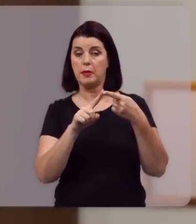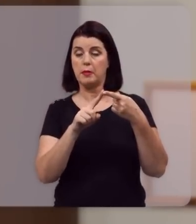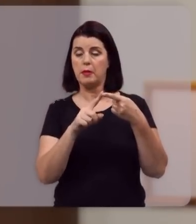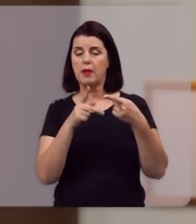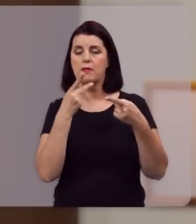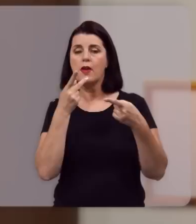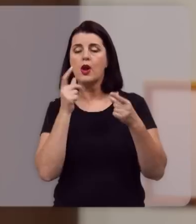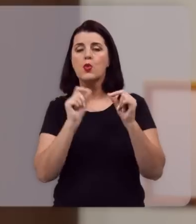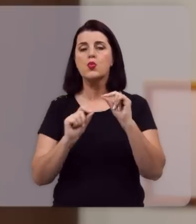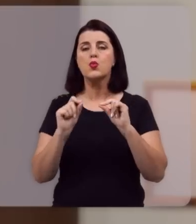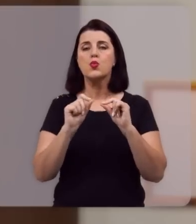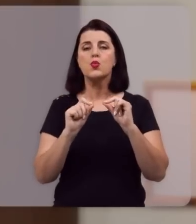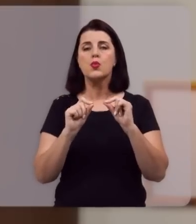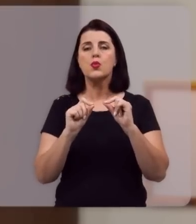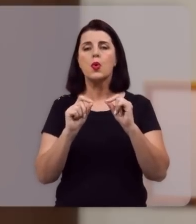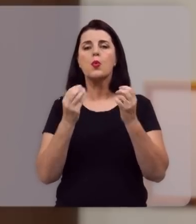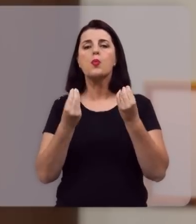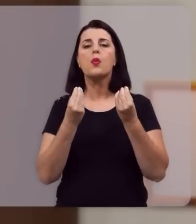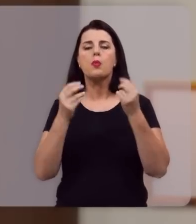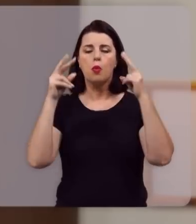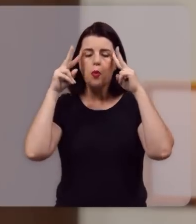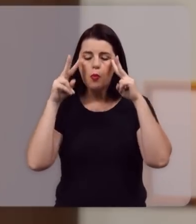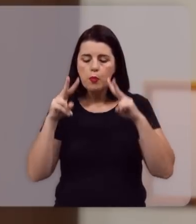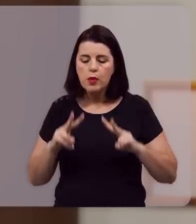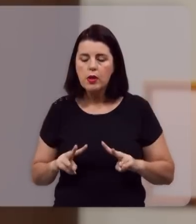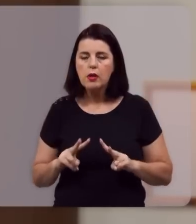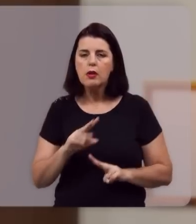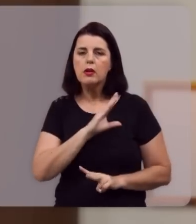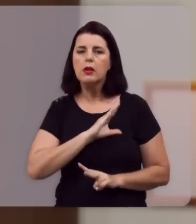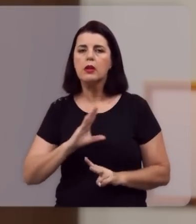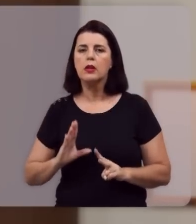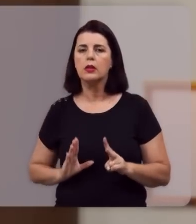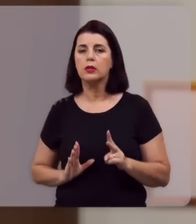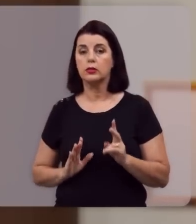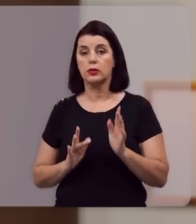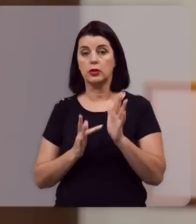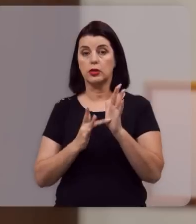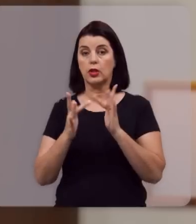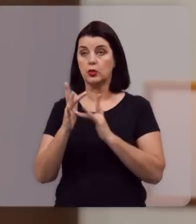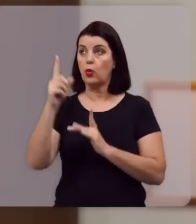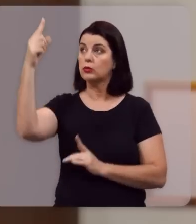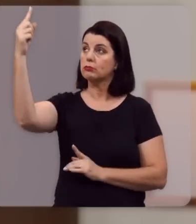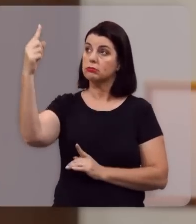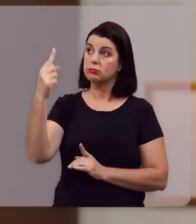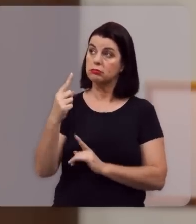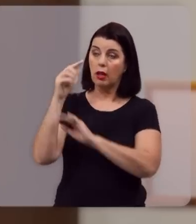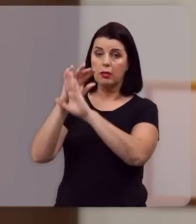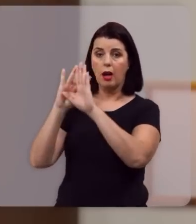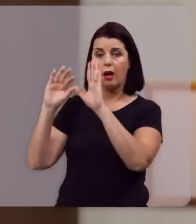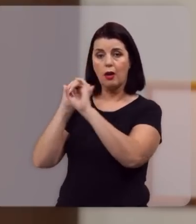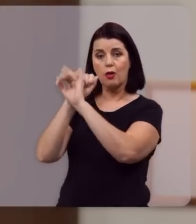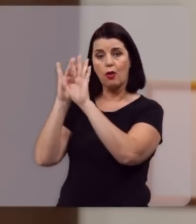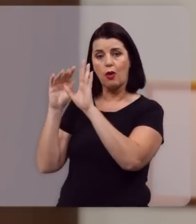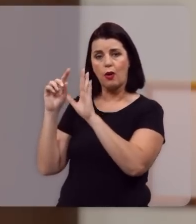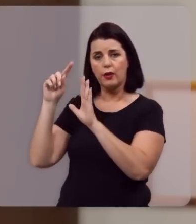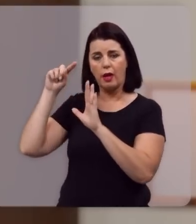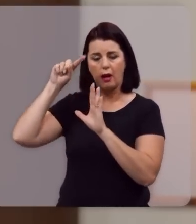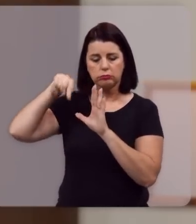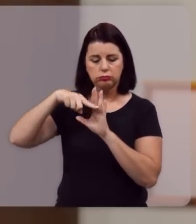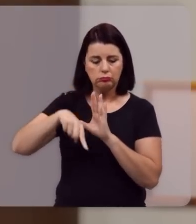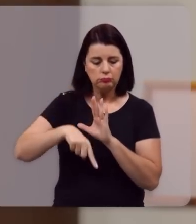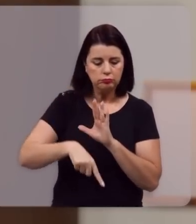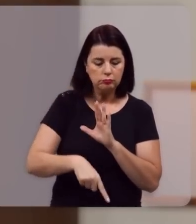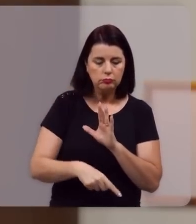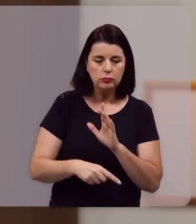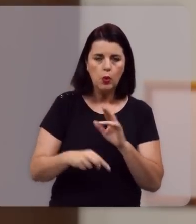dos degraus da humilhação de Cristo, onde ele desce da glória às